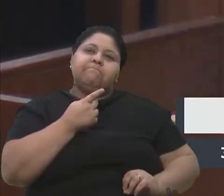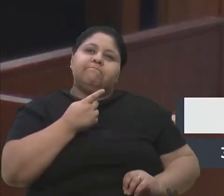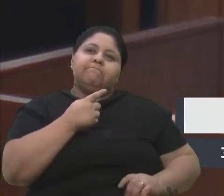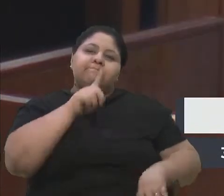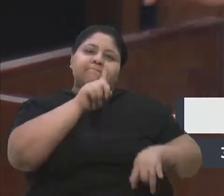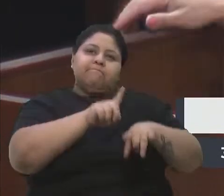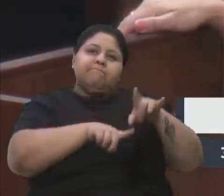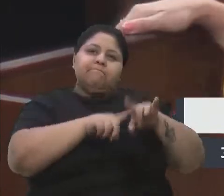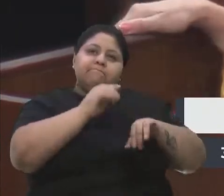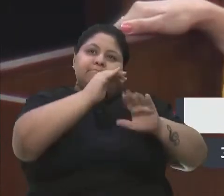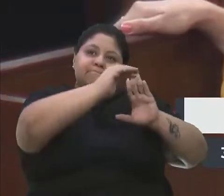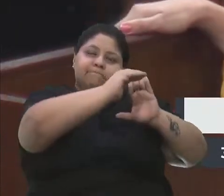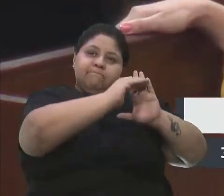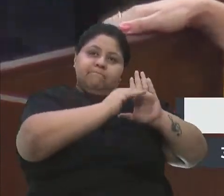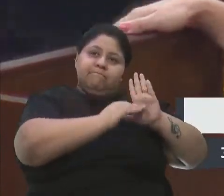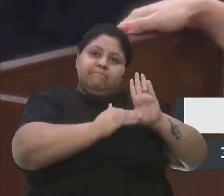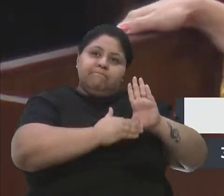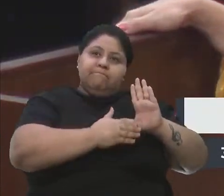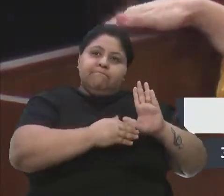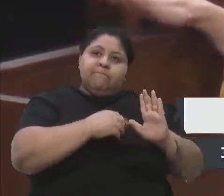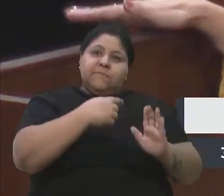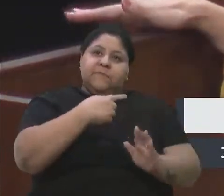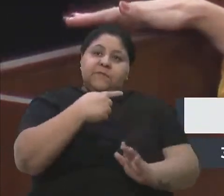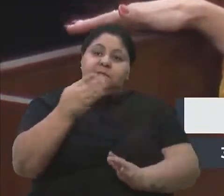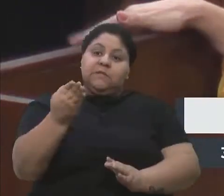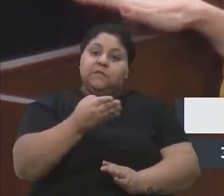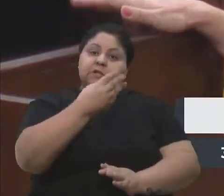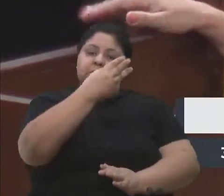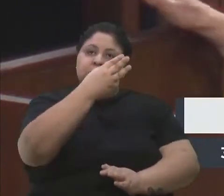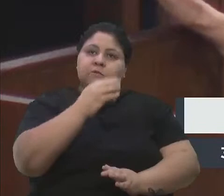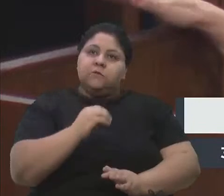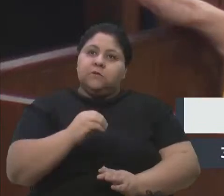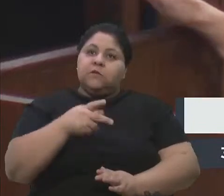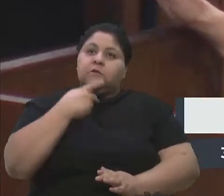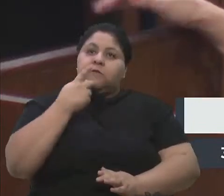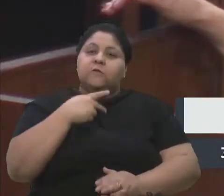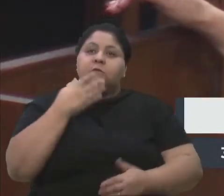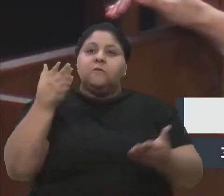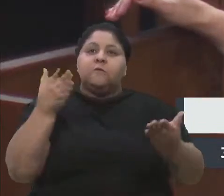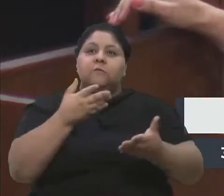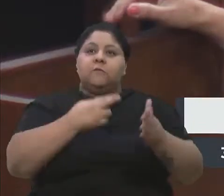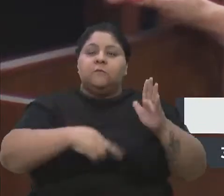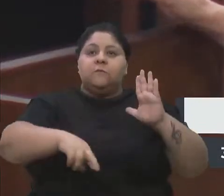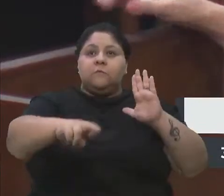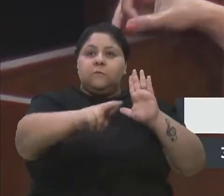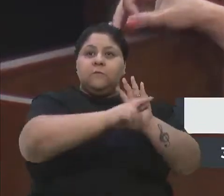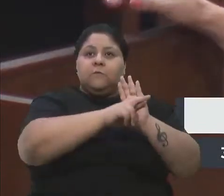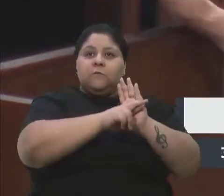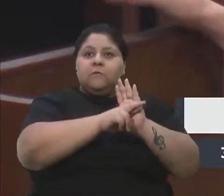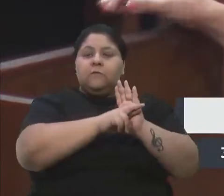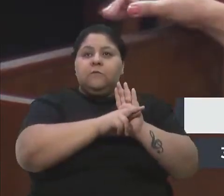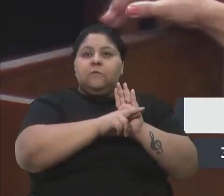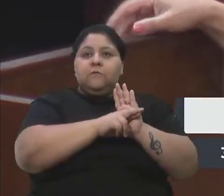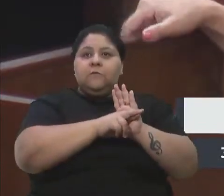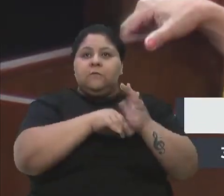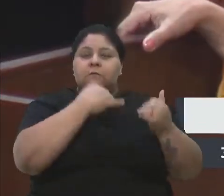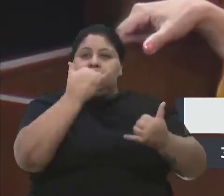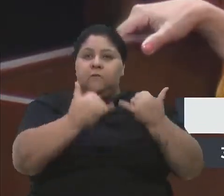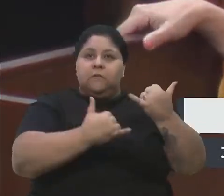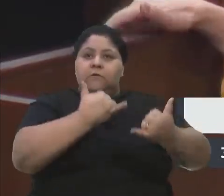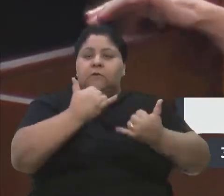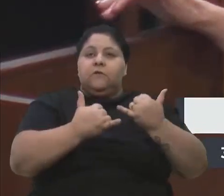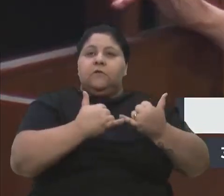momento da programação das 19h30, mas quero falar especificamente agora, o resultado da Gincana Cultural Resgatando Nossas